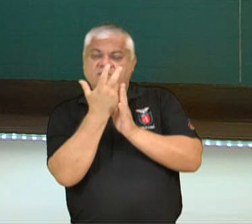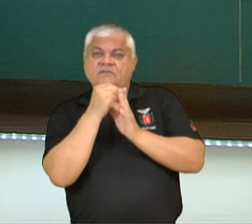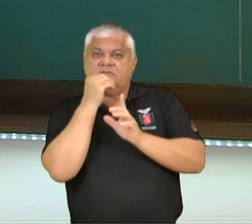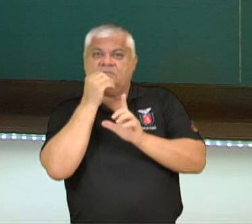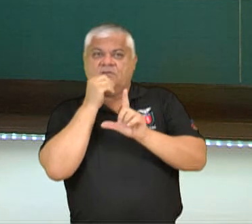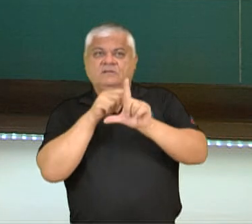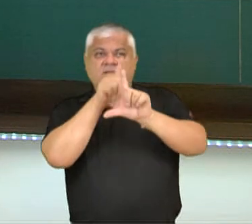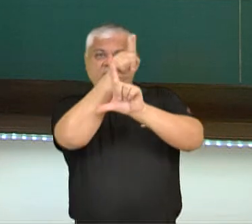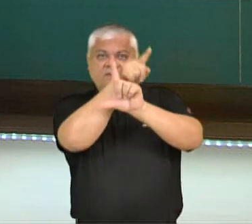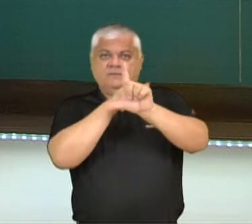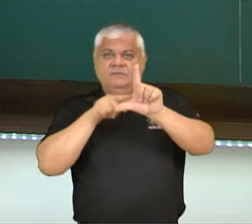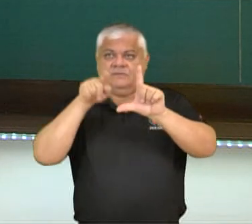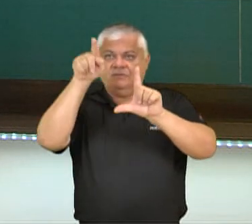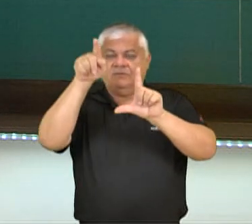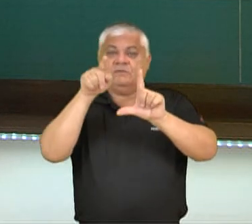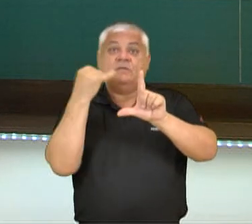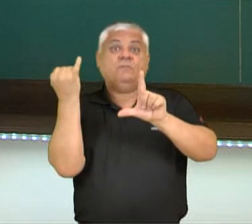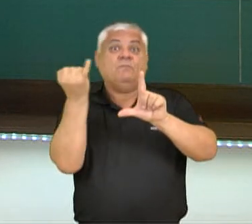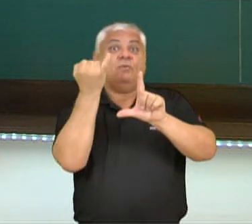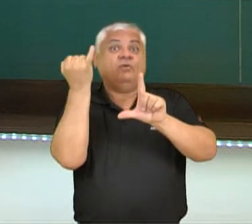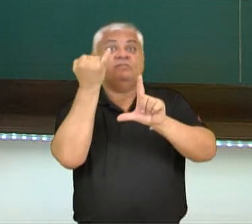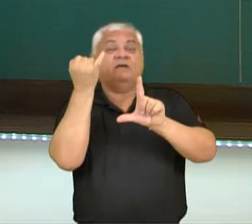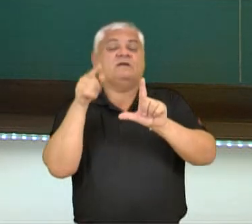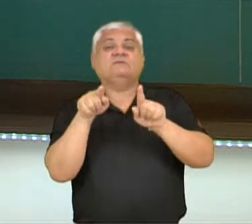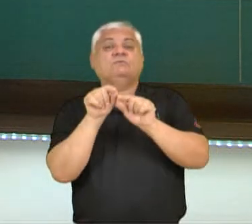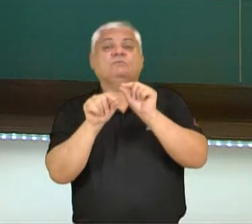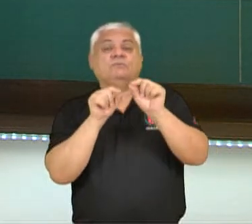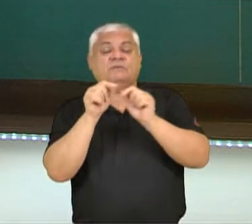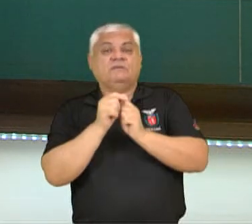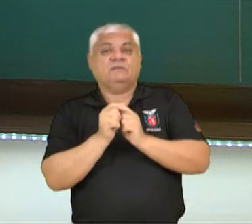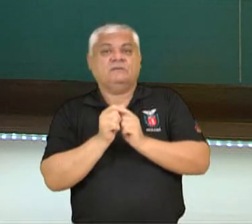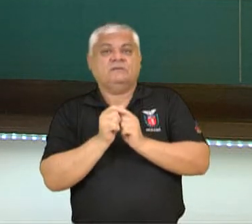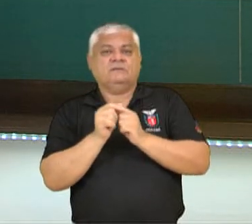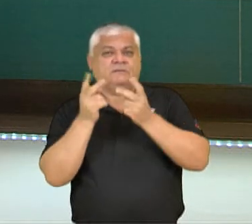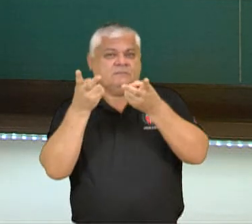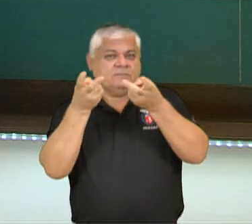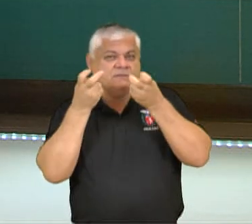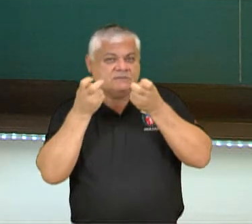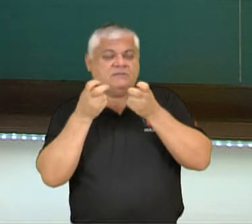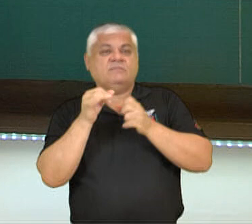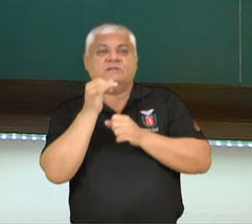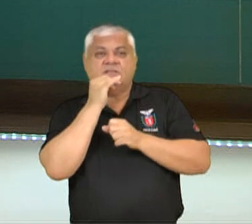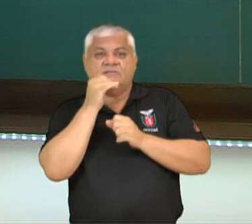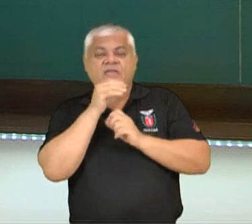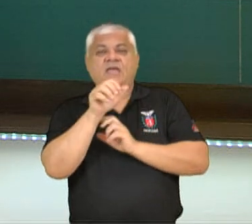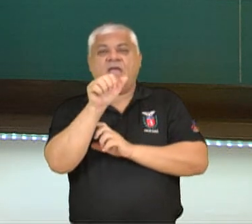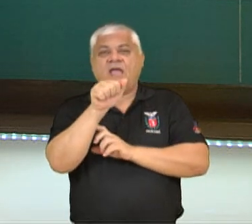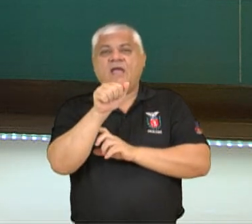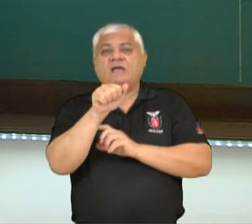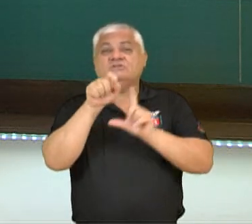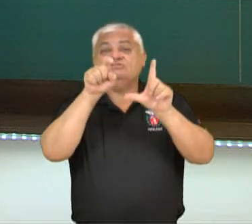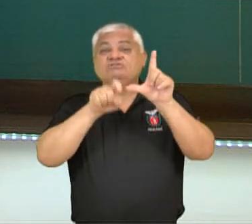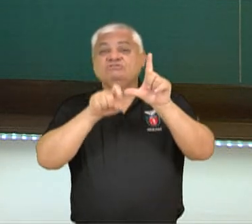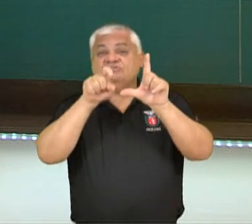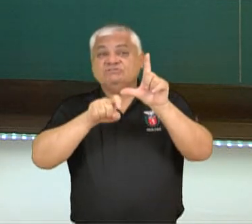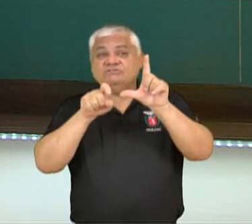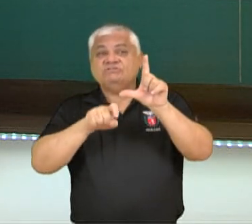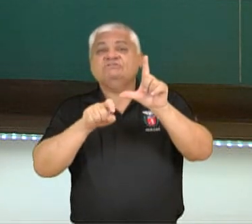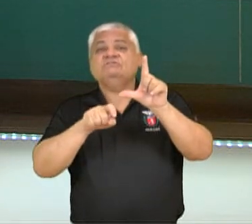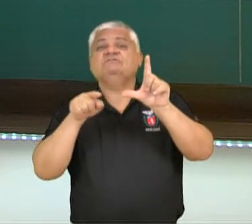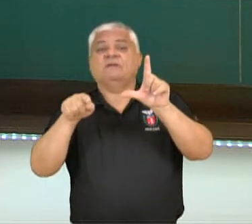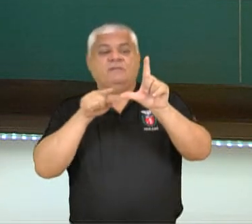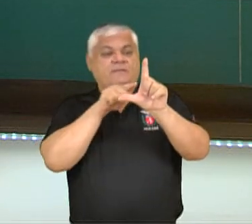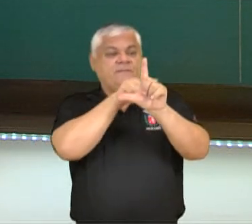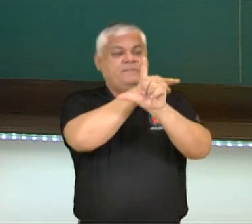dessa parábola. Importante também observar que as abscissas, ou seja, o valor do x do